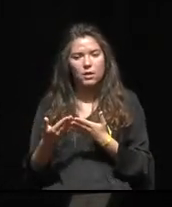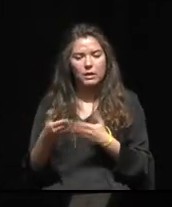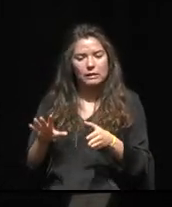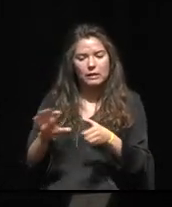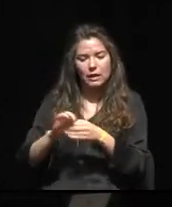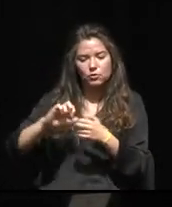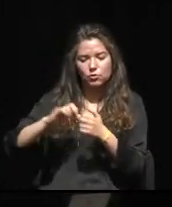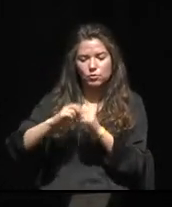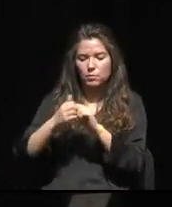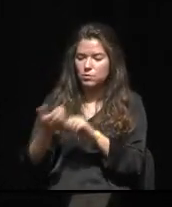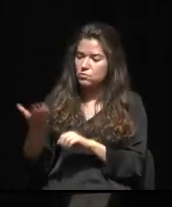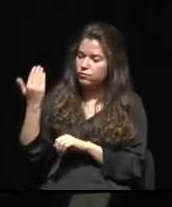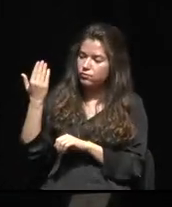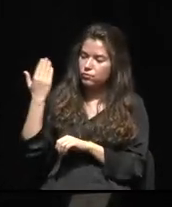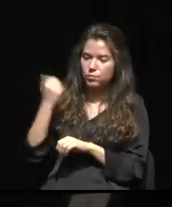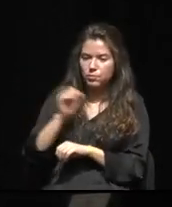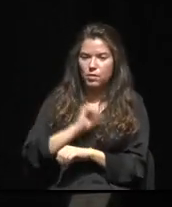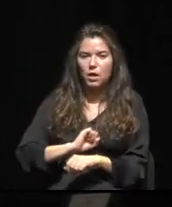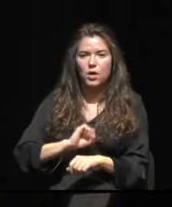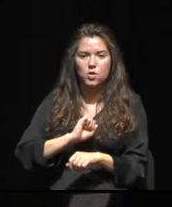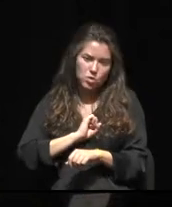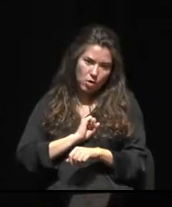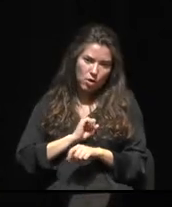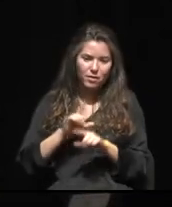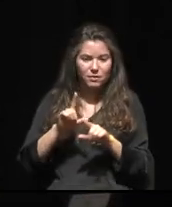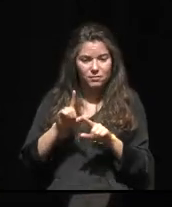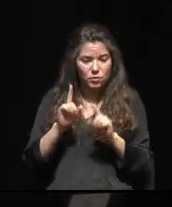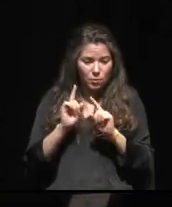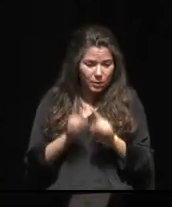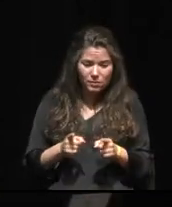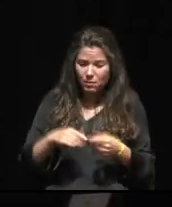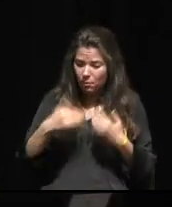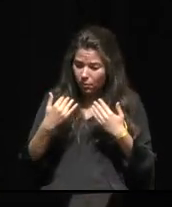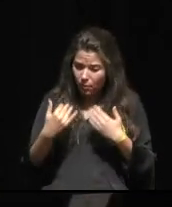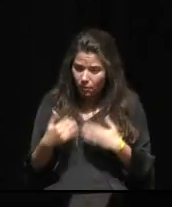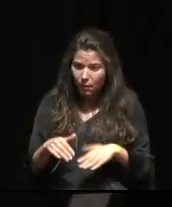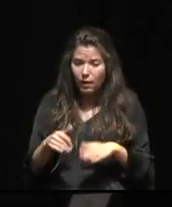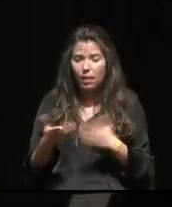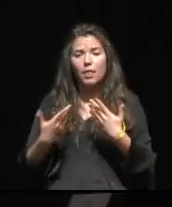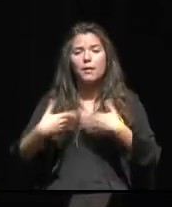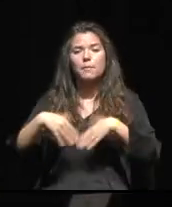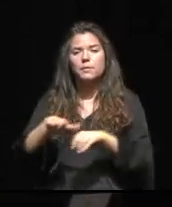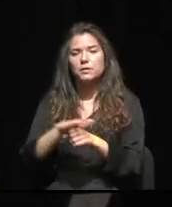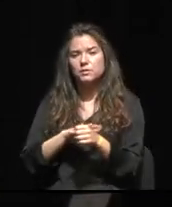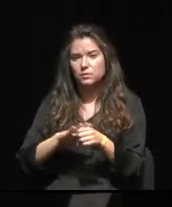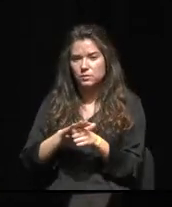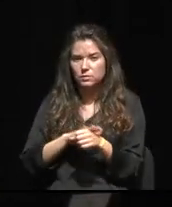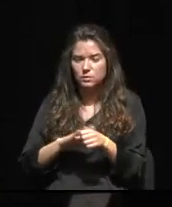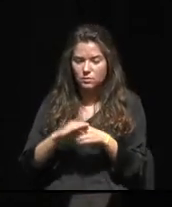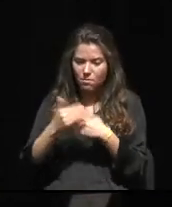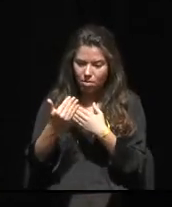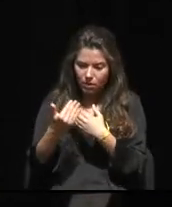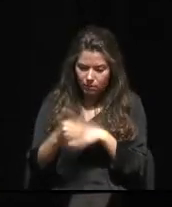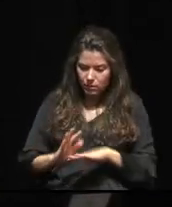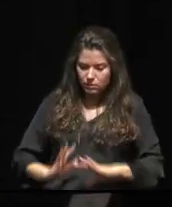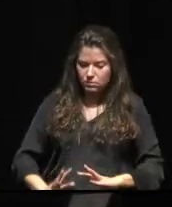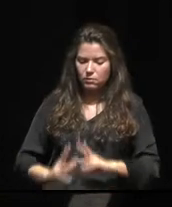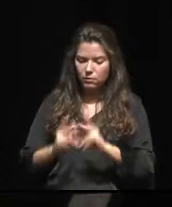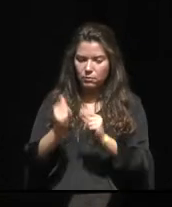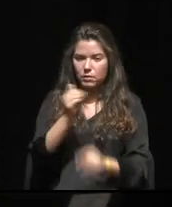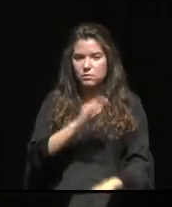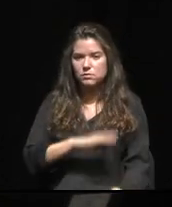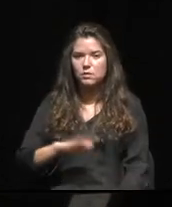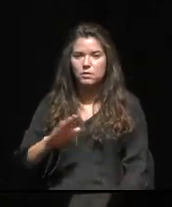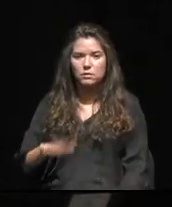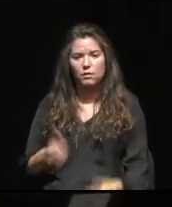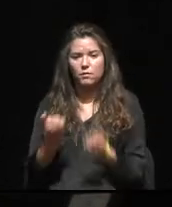passado não só parte de premissas erradas como condiciona o verdadeiro desenvolvimento científico